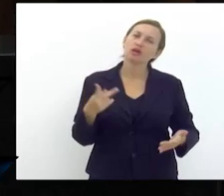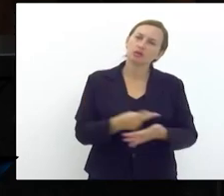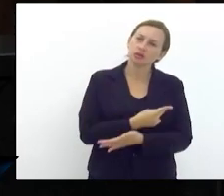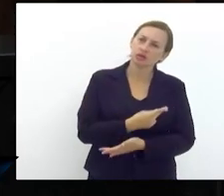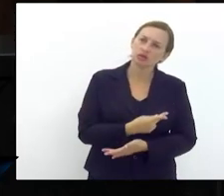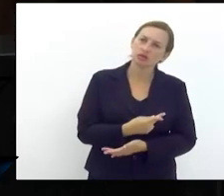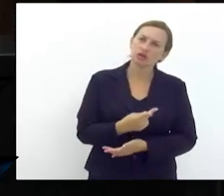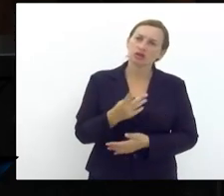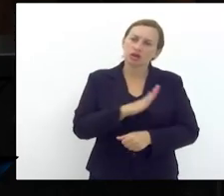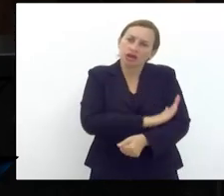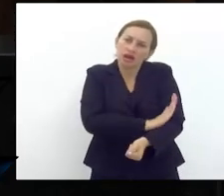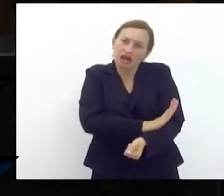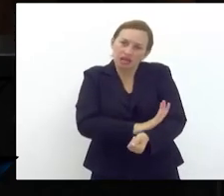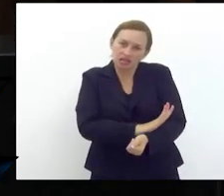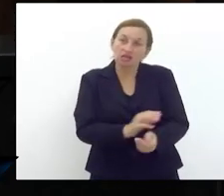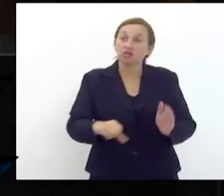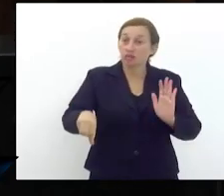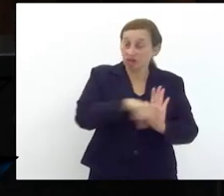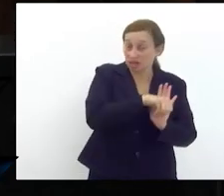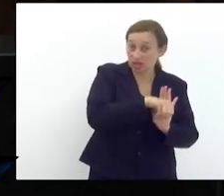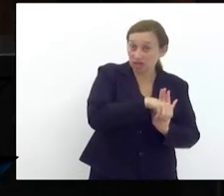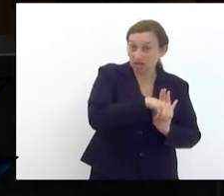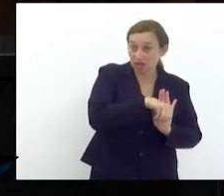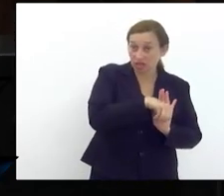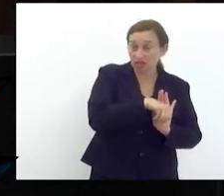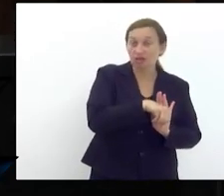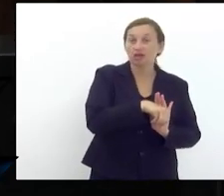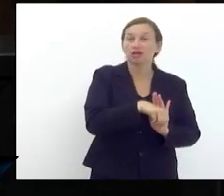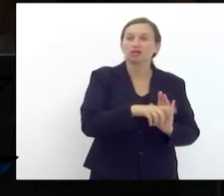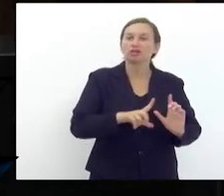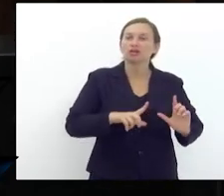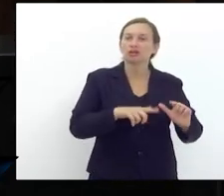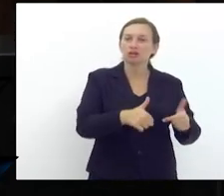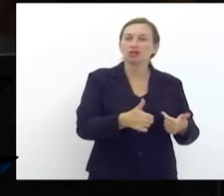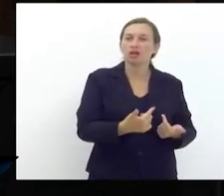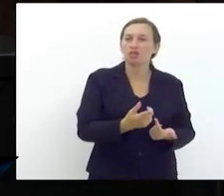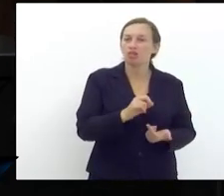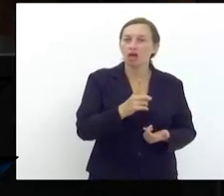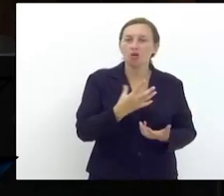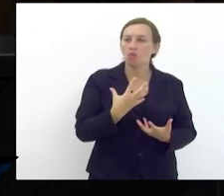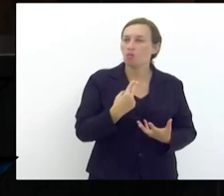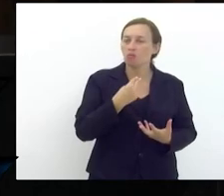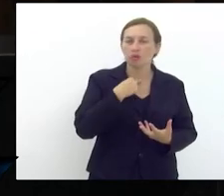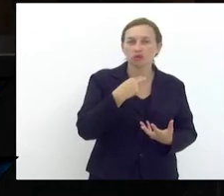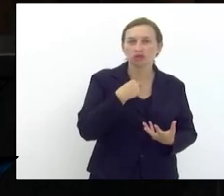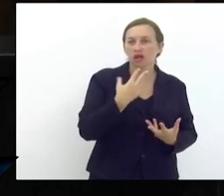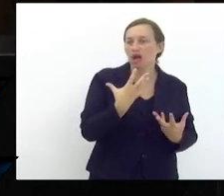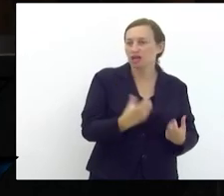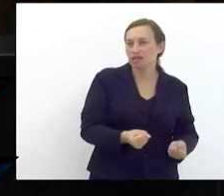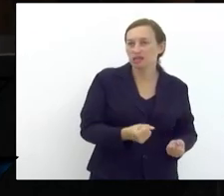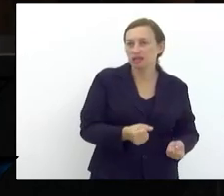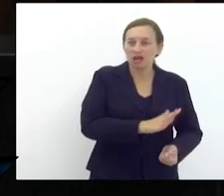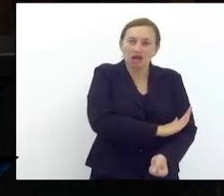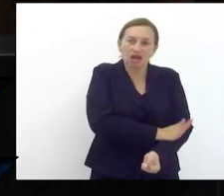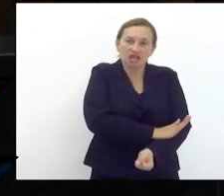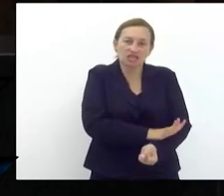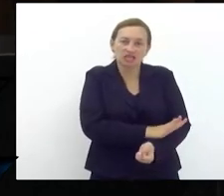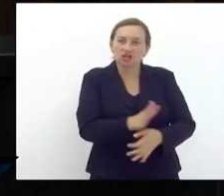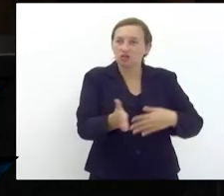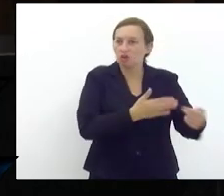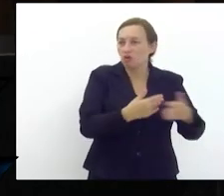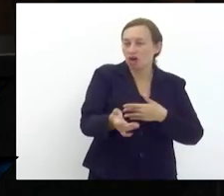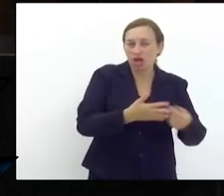racismo é crime e tem que ser tratado como tal não dá para tolerar mesmo em qualquer